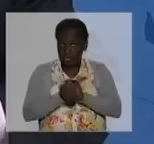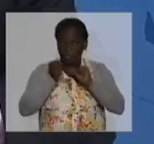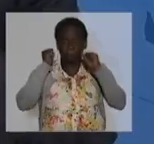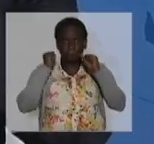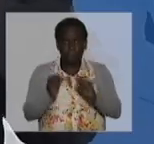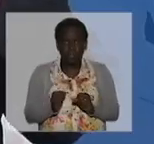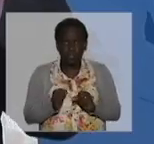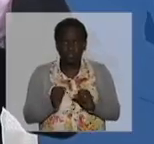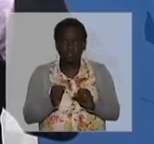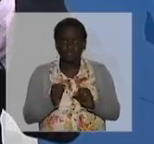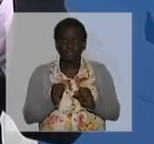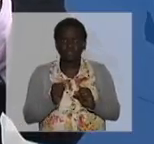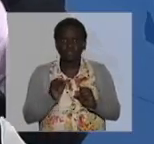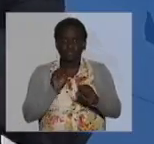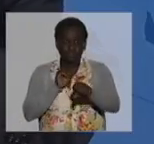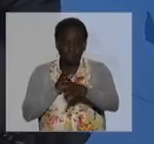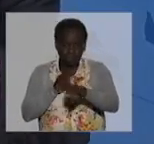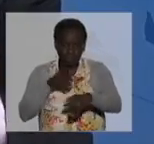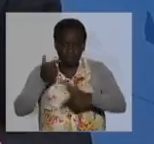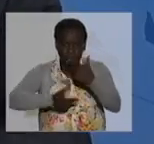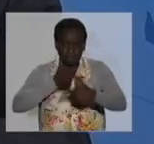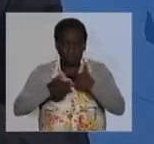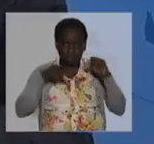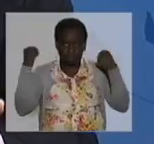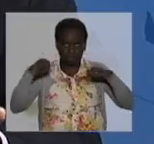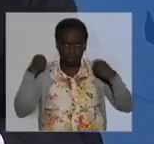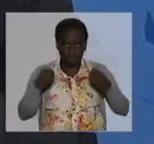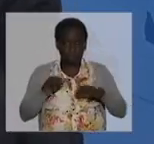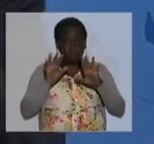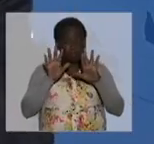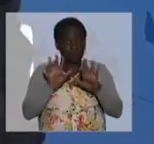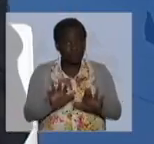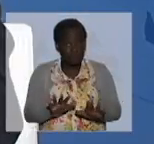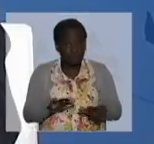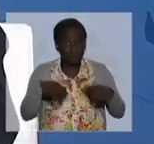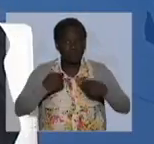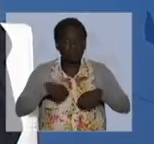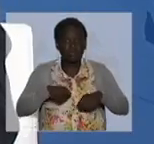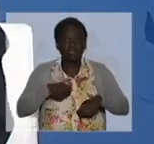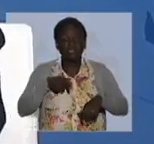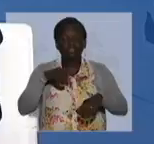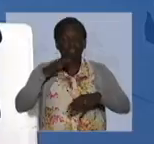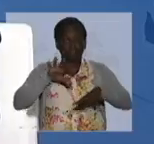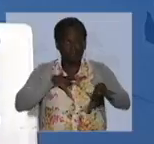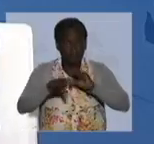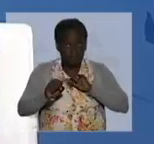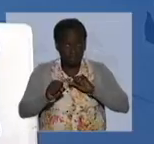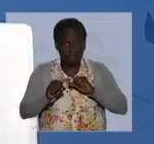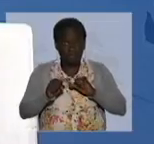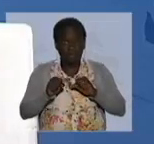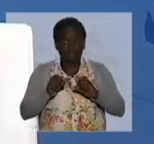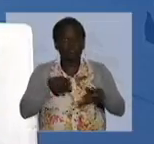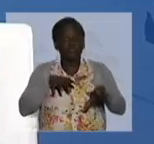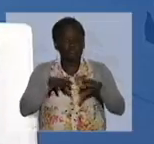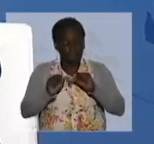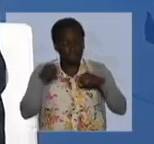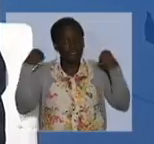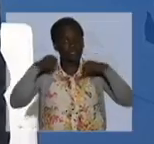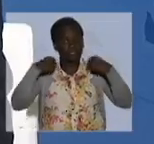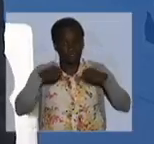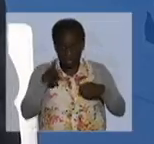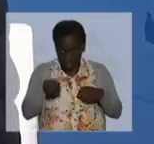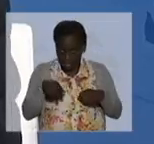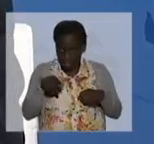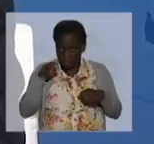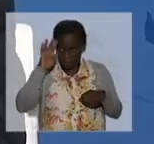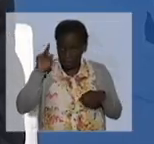possa ministrar o trabalho na educação física, desde que ele seja capacitado, ele seja formado para